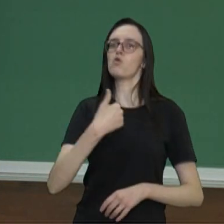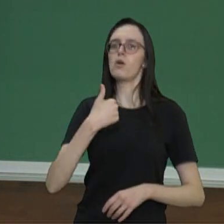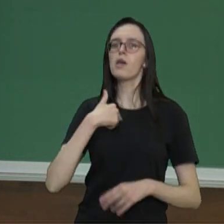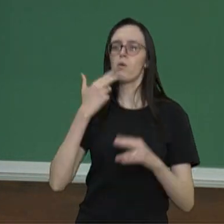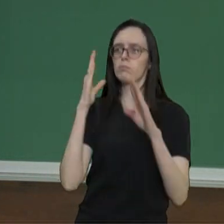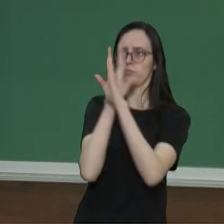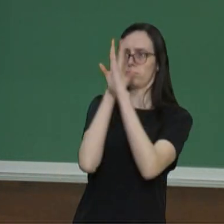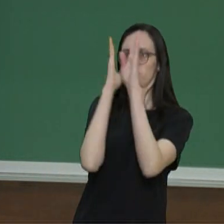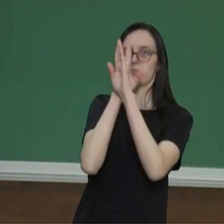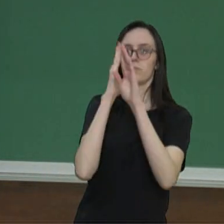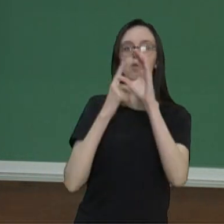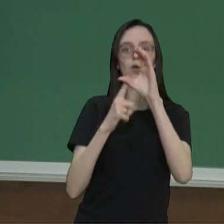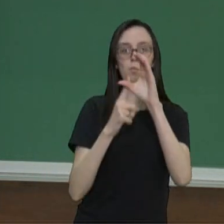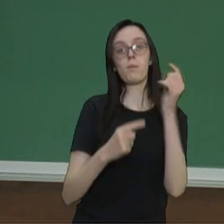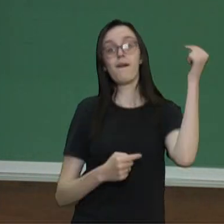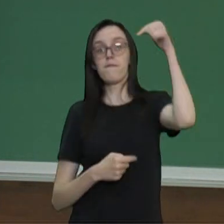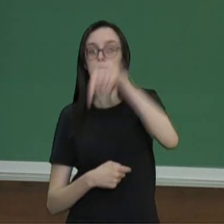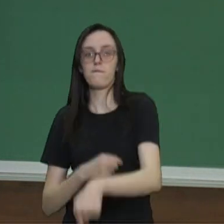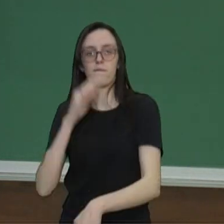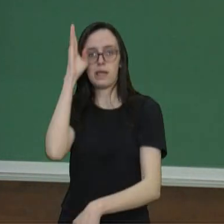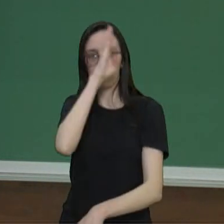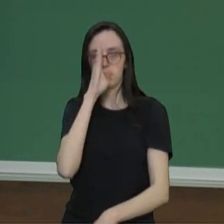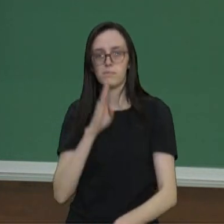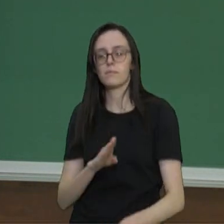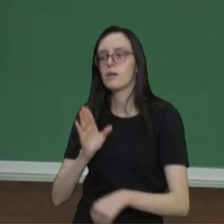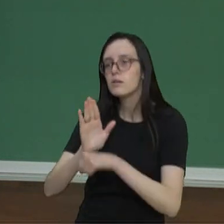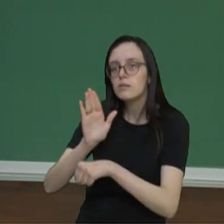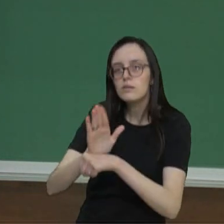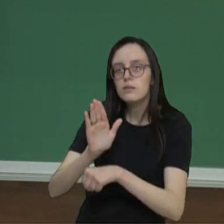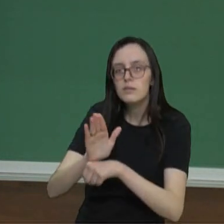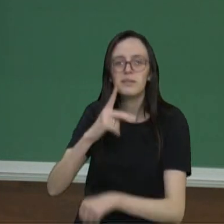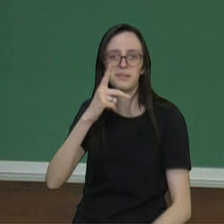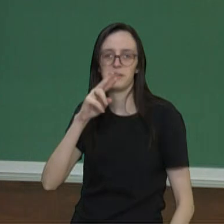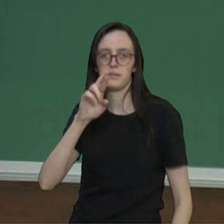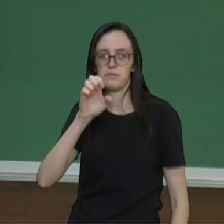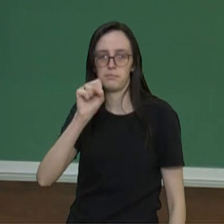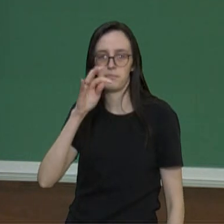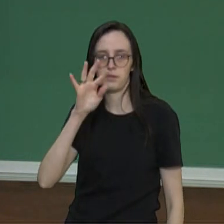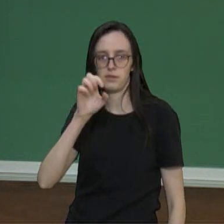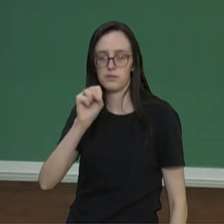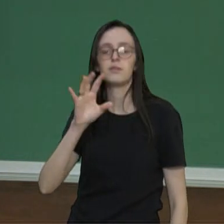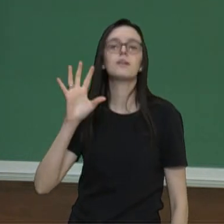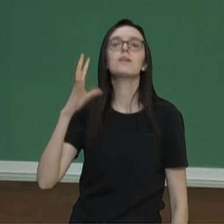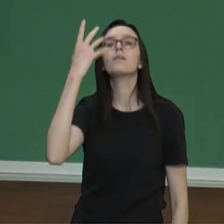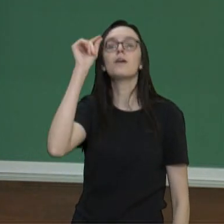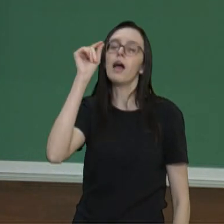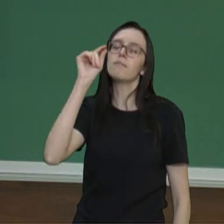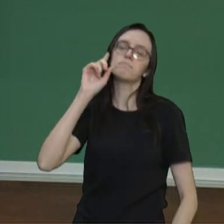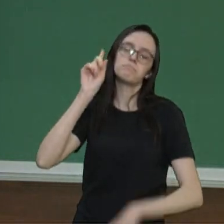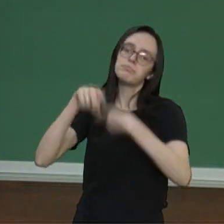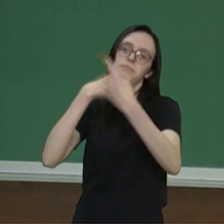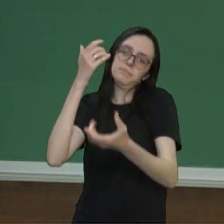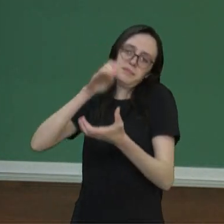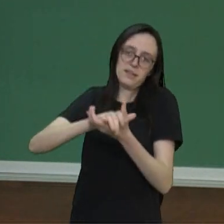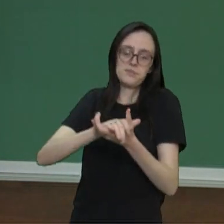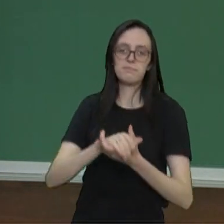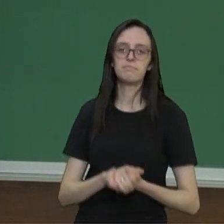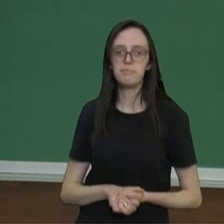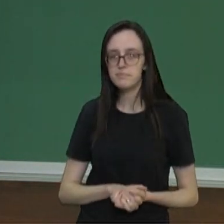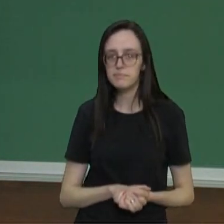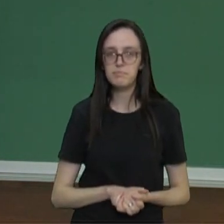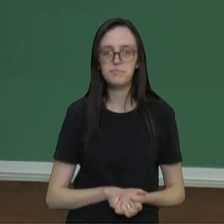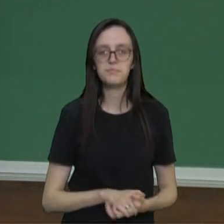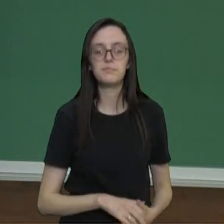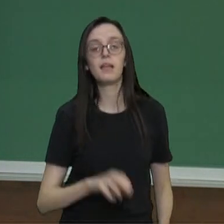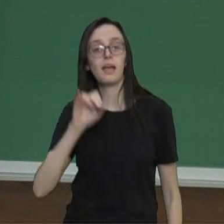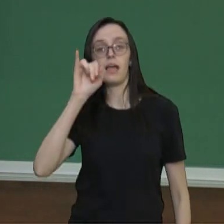agente comunista que vem para o Brasil auxiliar o Luiz Carlos Prestes e acaba se tornando esposa dele. Aqui,